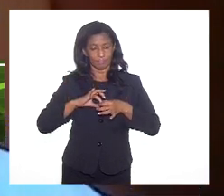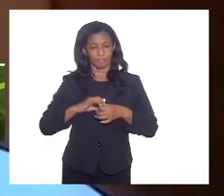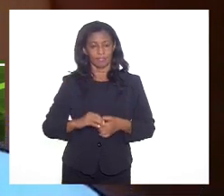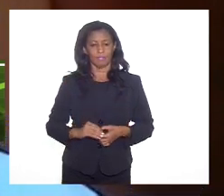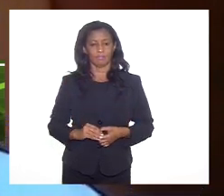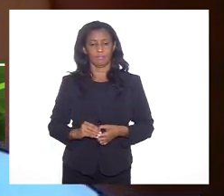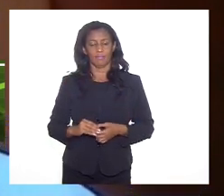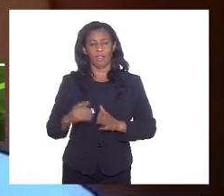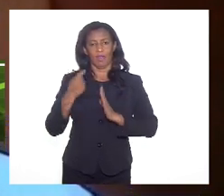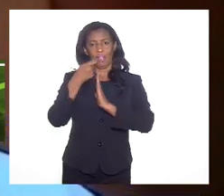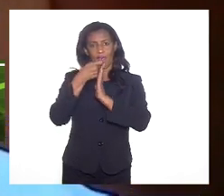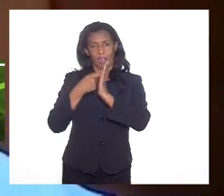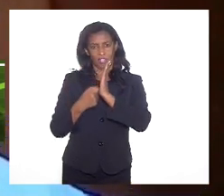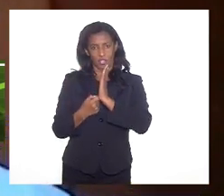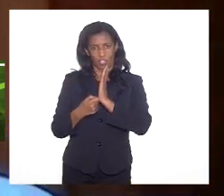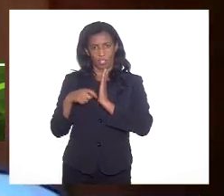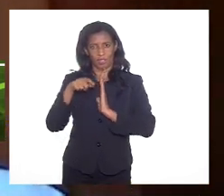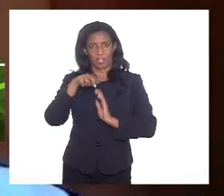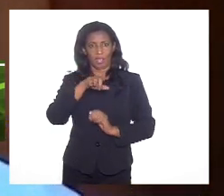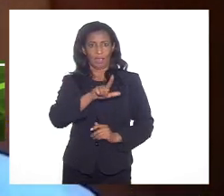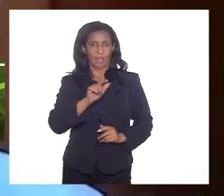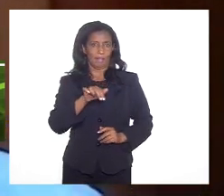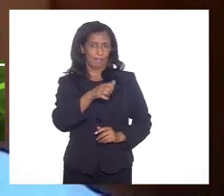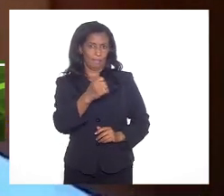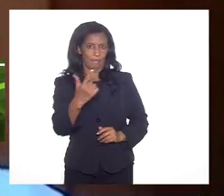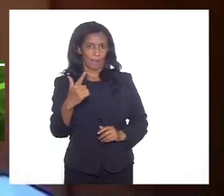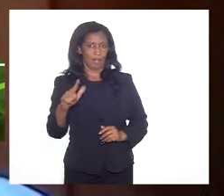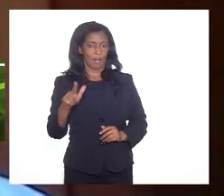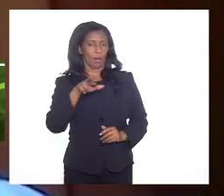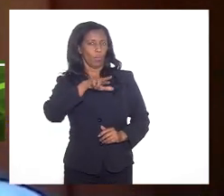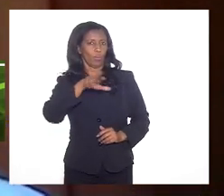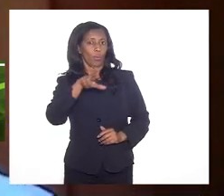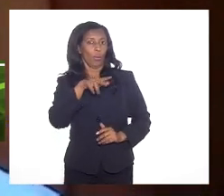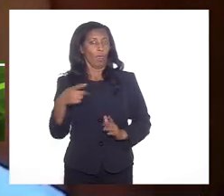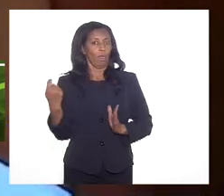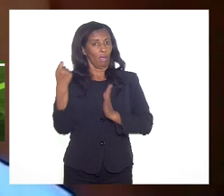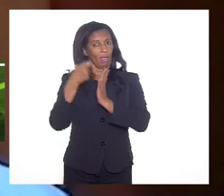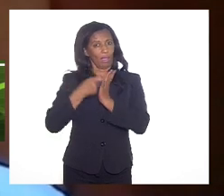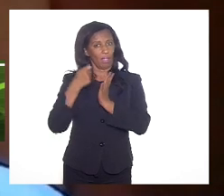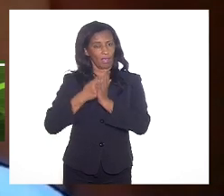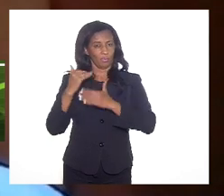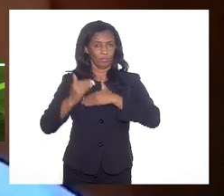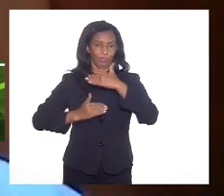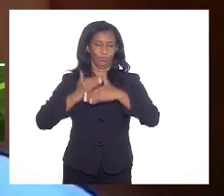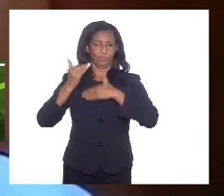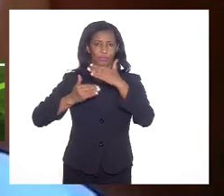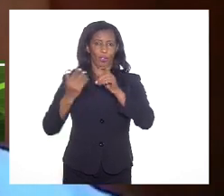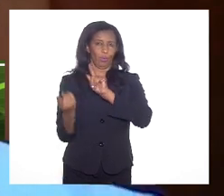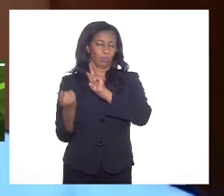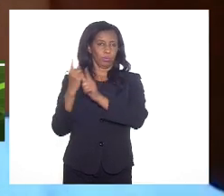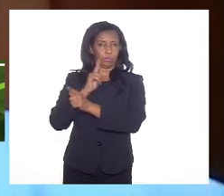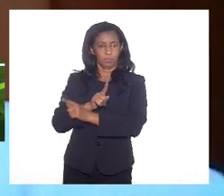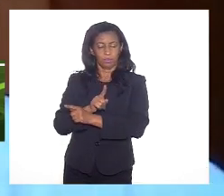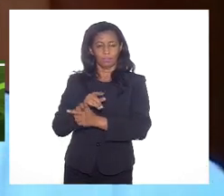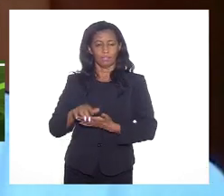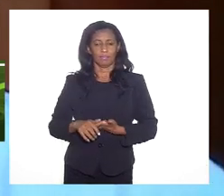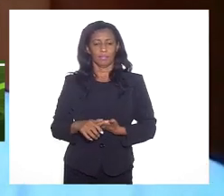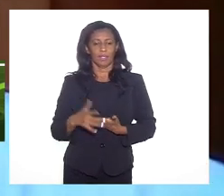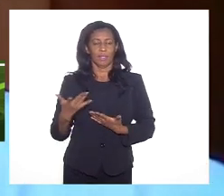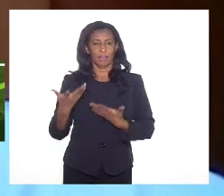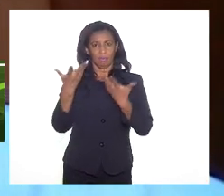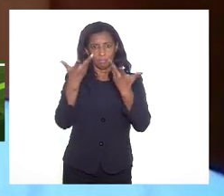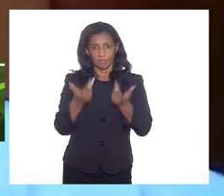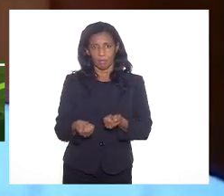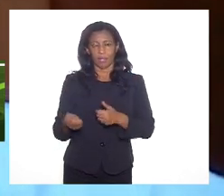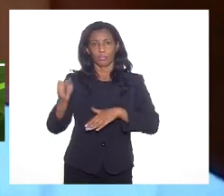integra a agenda neoliberal. Ele não é absolutamente um regime indutor de desenvolvimento, ao contrário, né, ele vai permitir